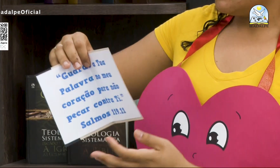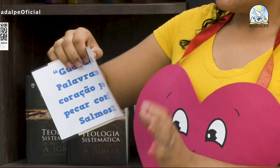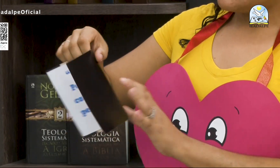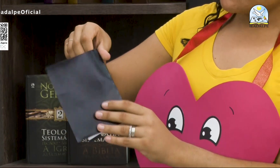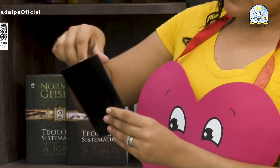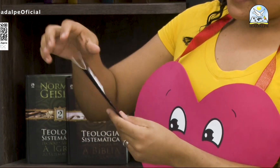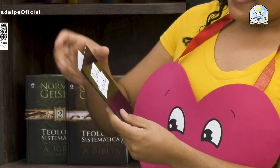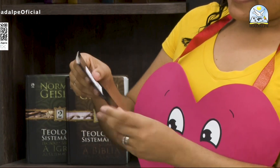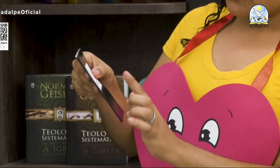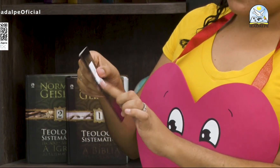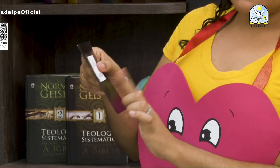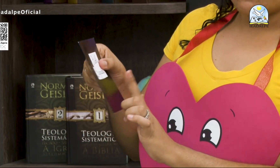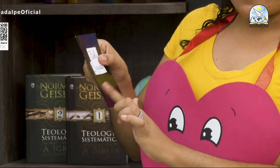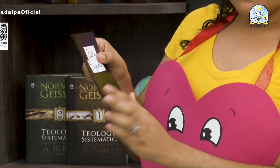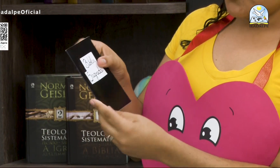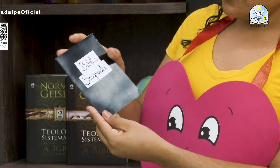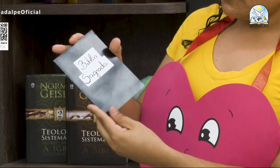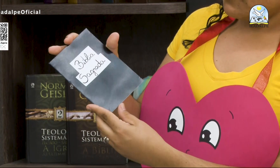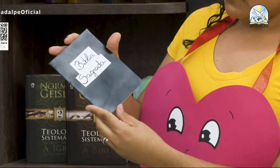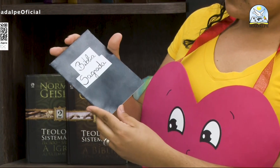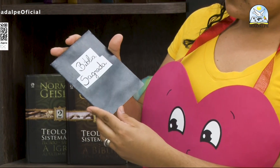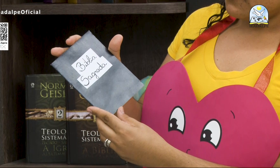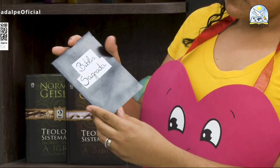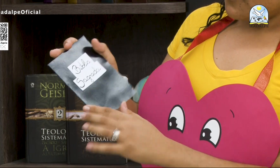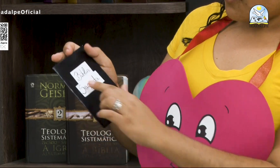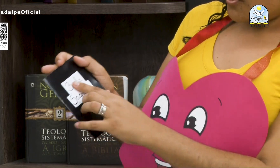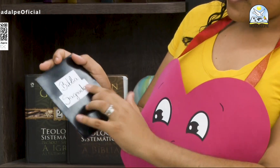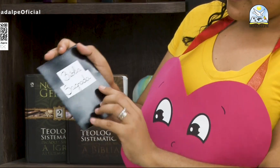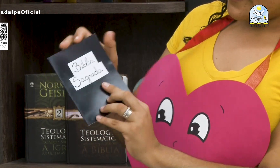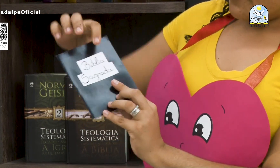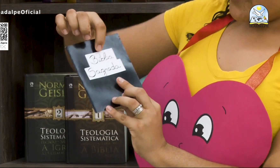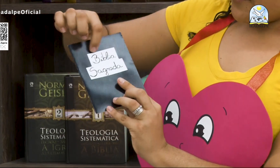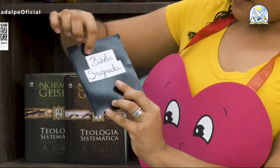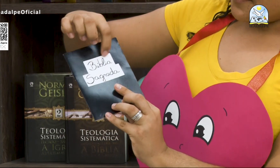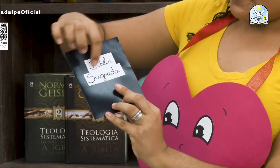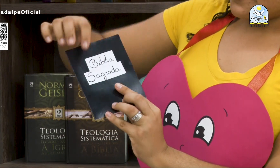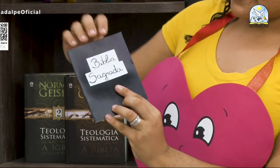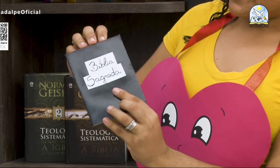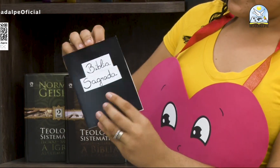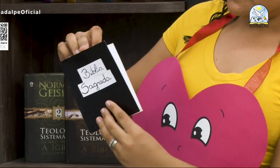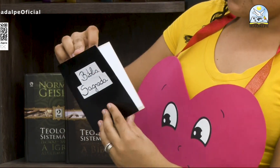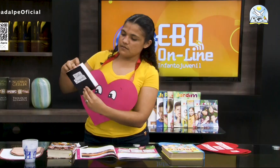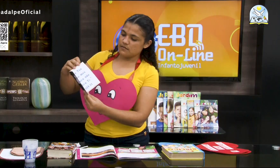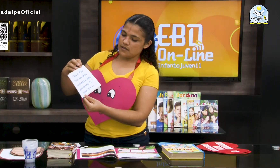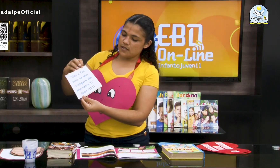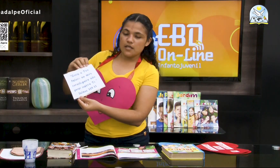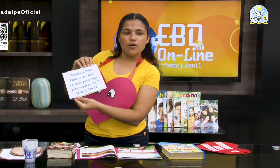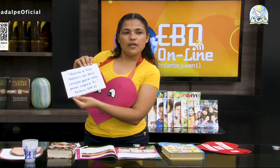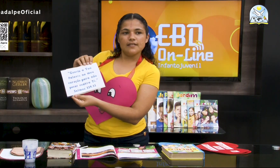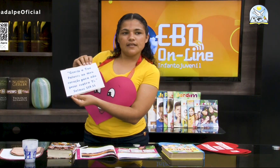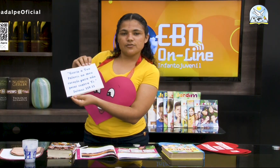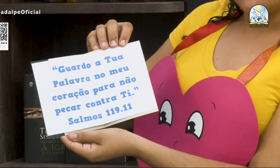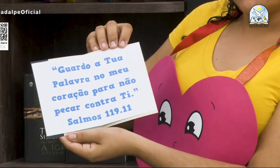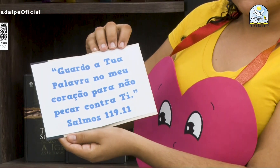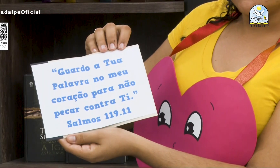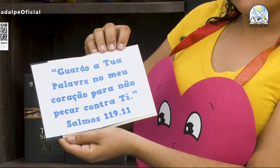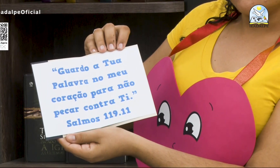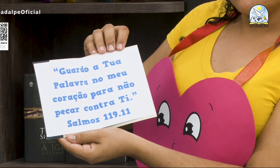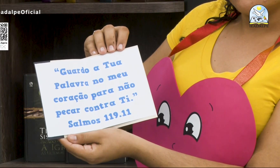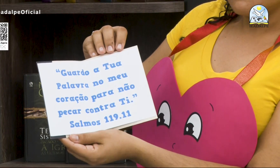tá? Isso aqui é cartolina guache. Coloquei aqui apunho, ó, Bíblia Sagrada. E colei